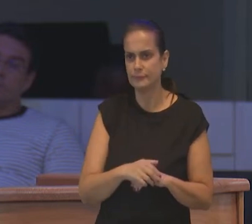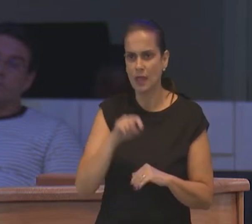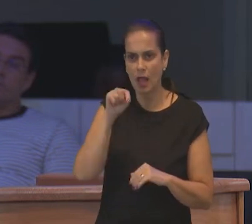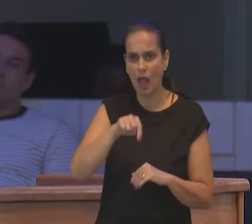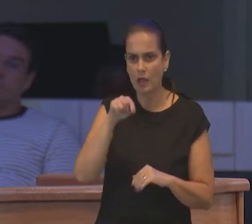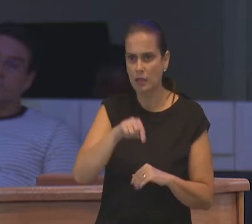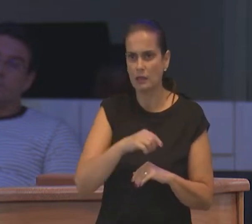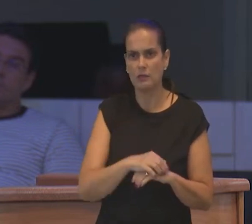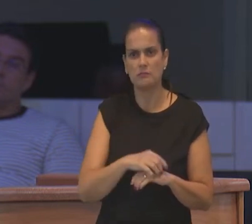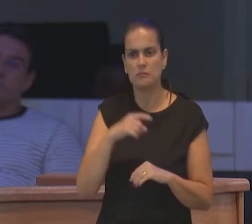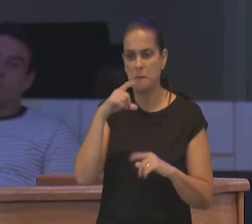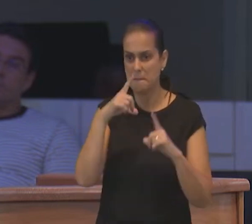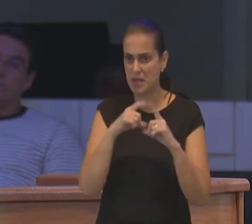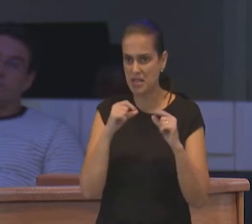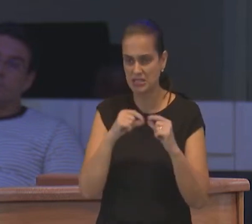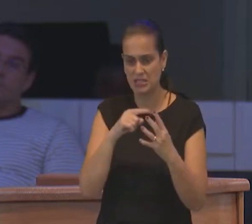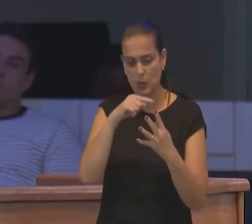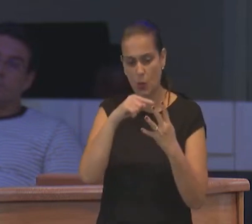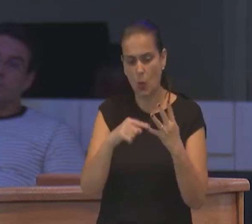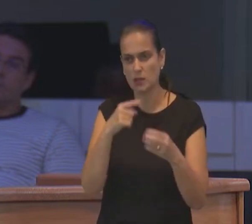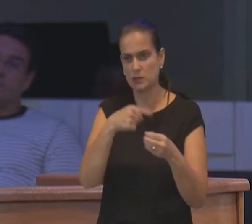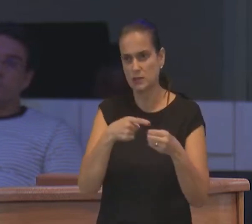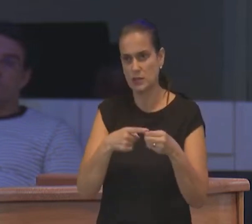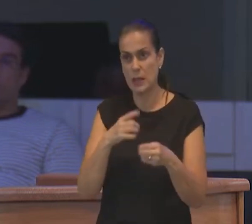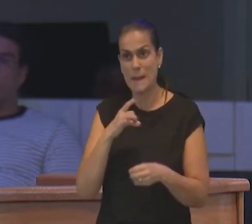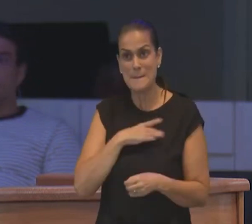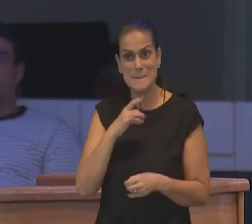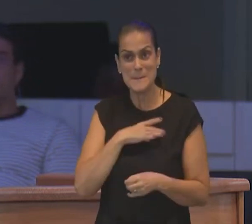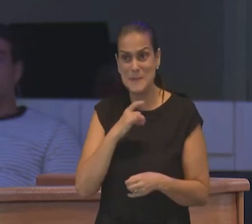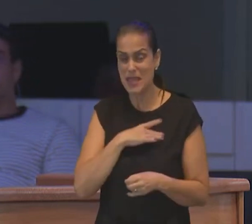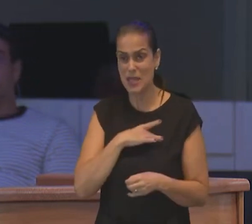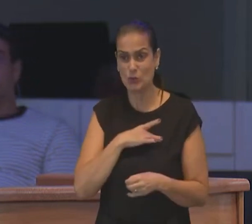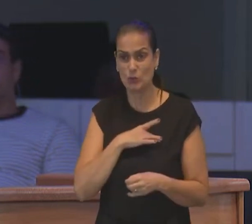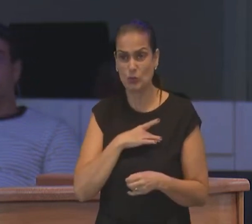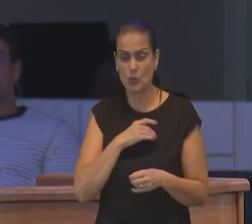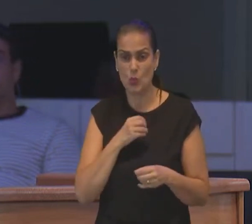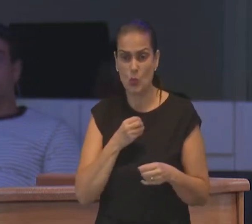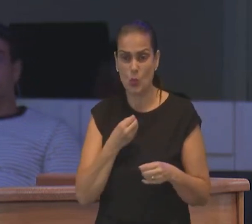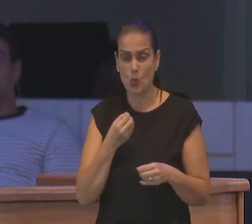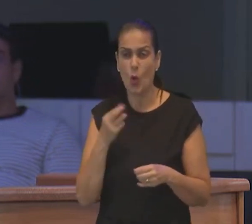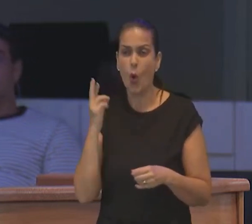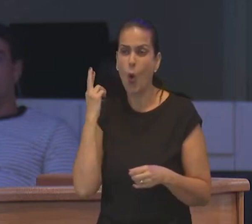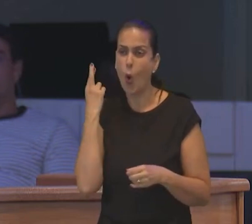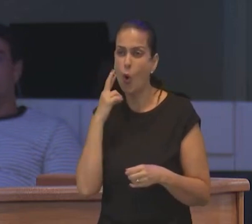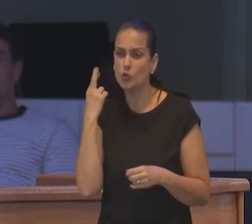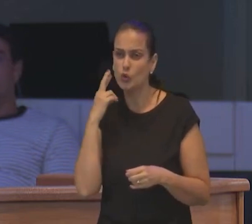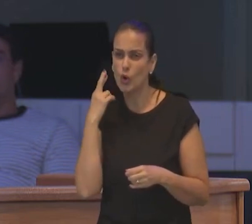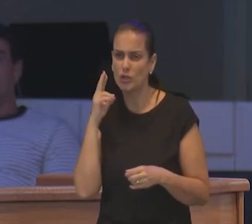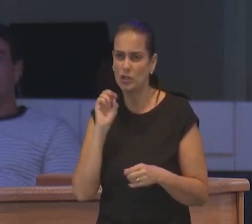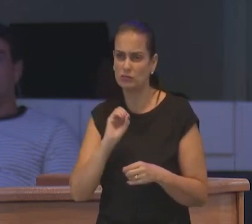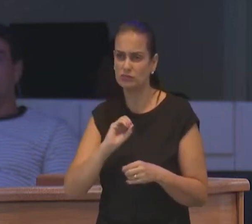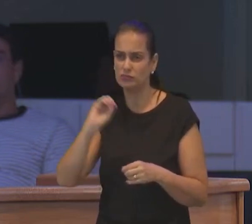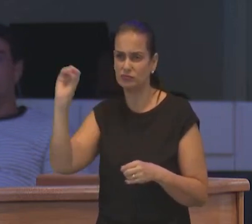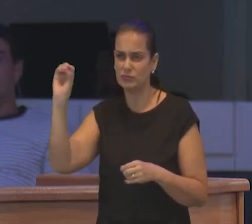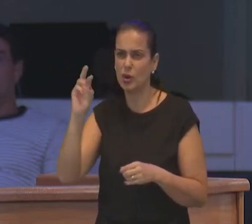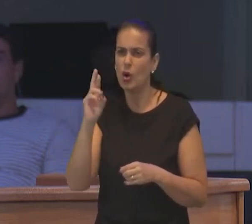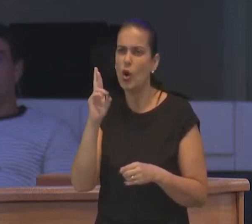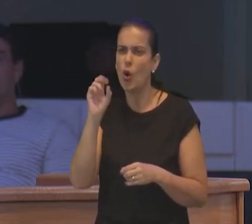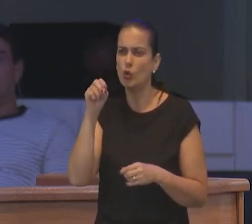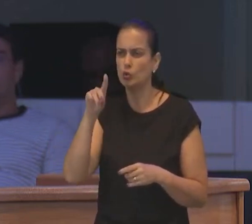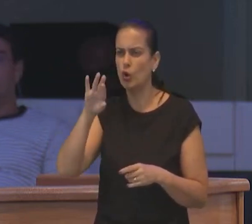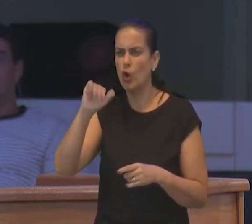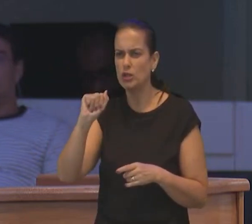Eles têm medo de colocar para Rondônia, porque Rondônia já fica divisa do Brasil para